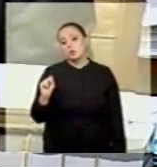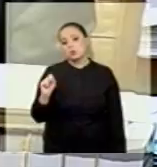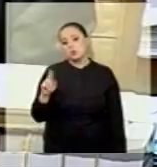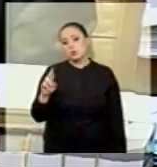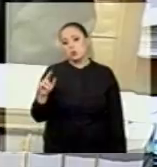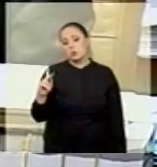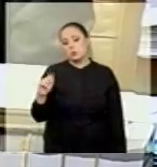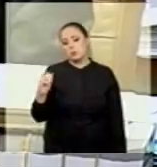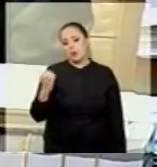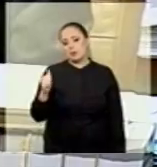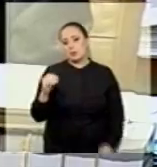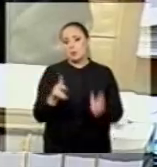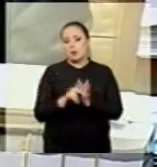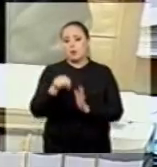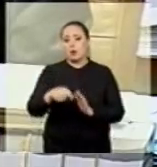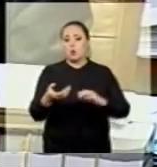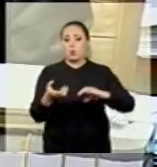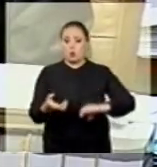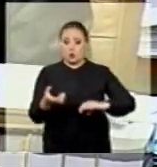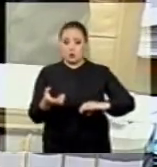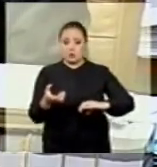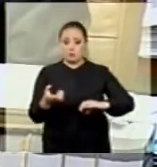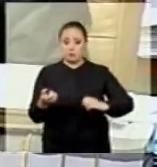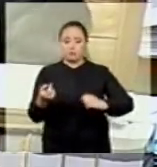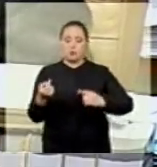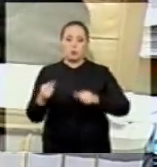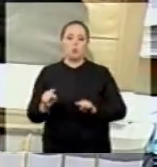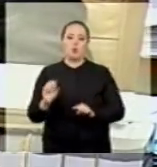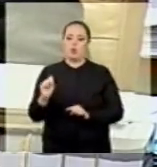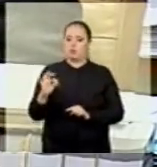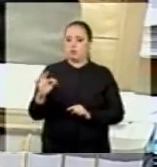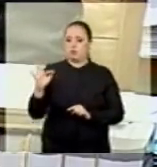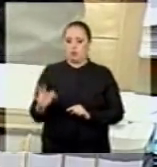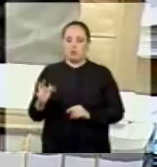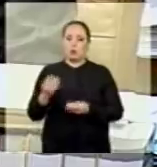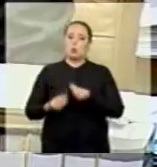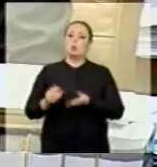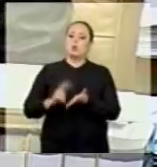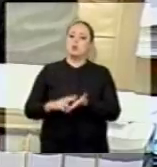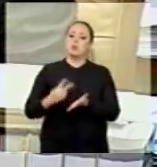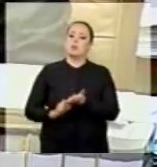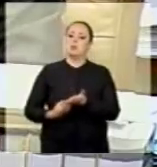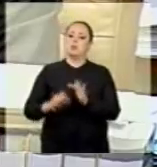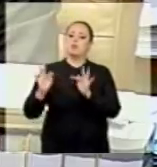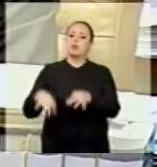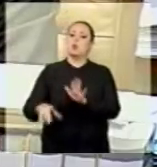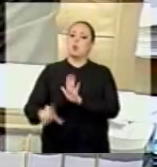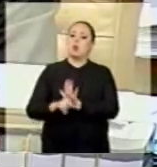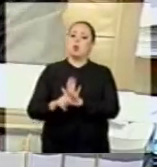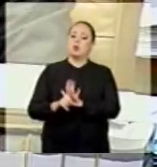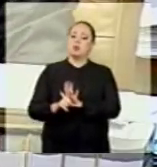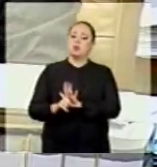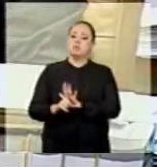Congresso Nacional da função desta Corte Suprema como intérprete final da lei